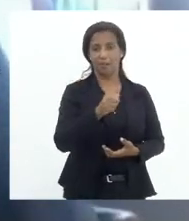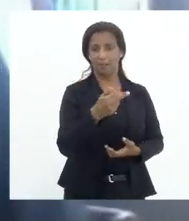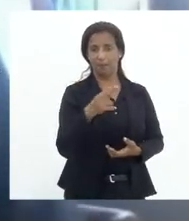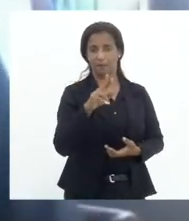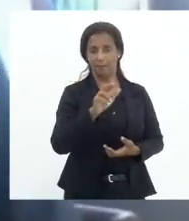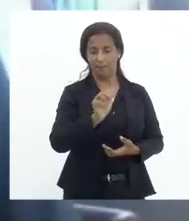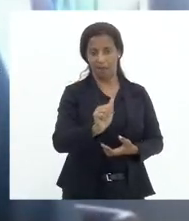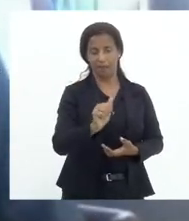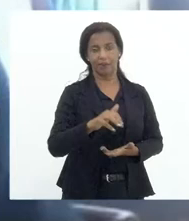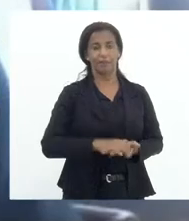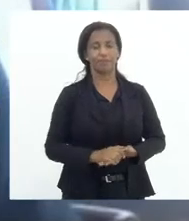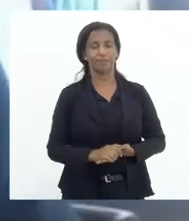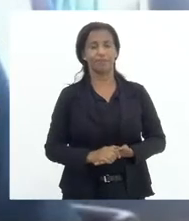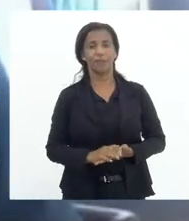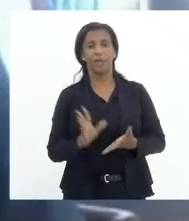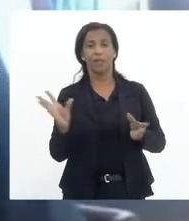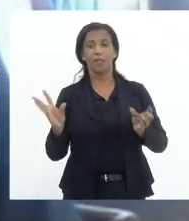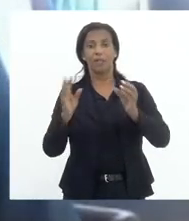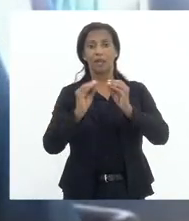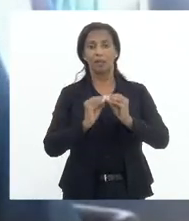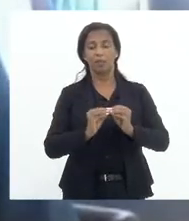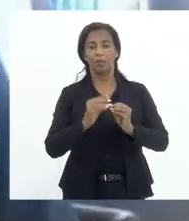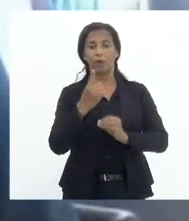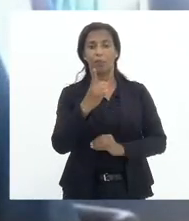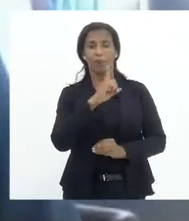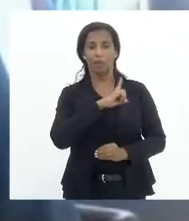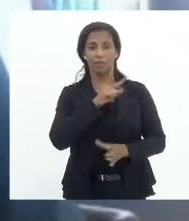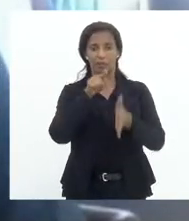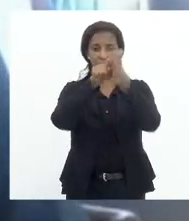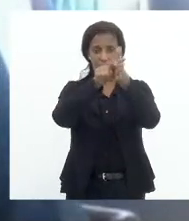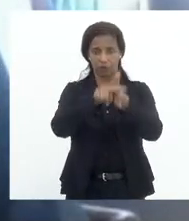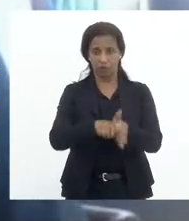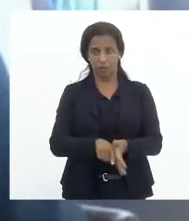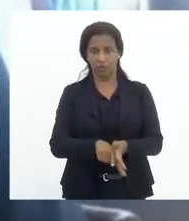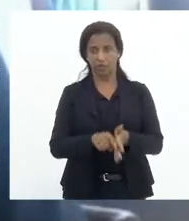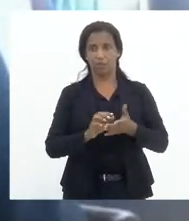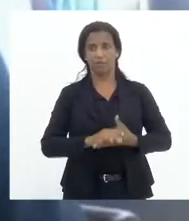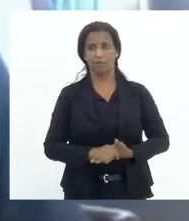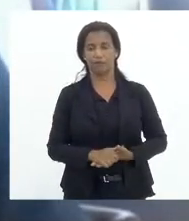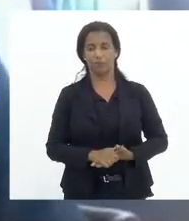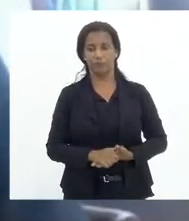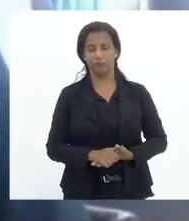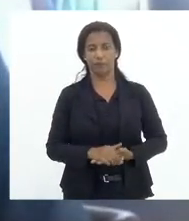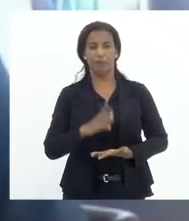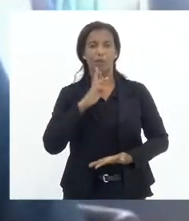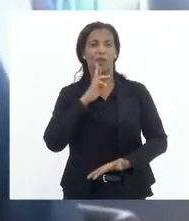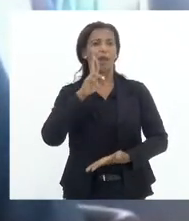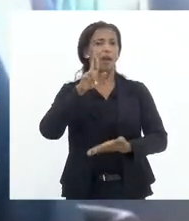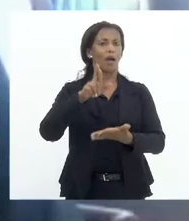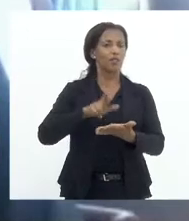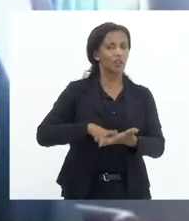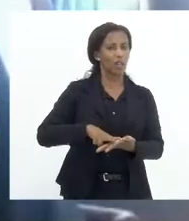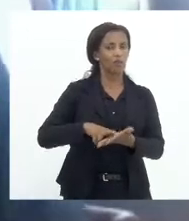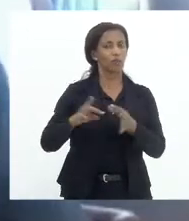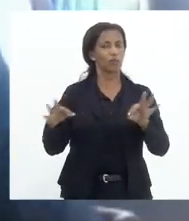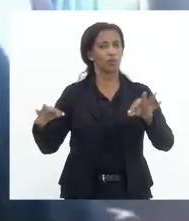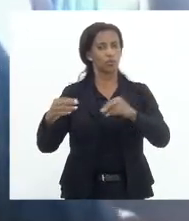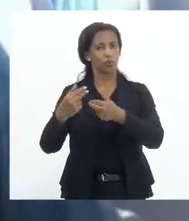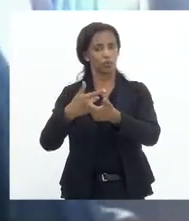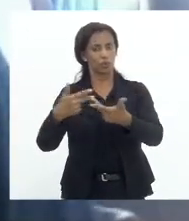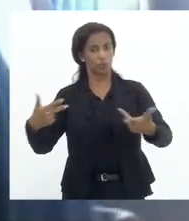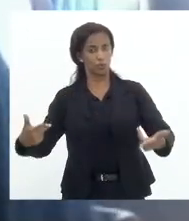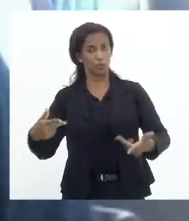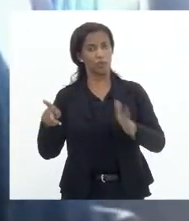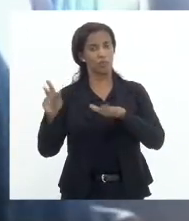e atribui a uma delegacia investigação as razões e as virtudes disso